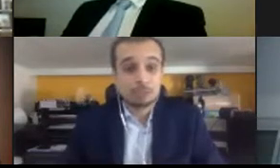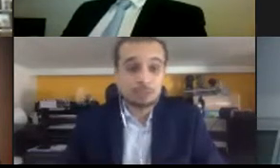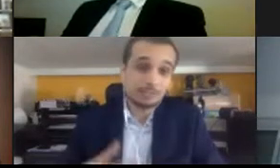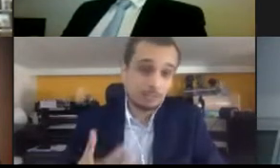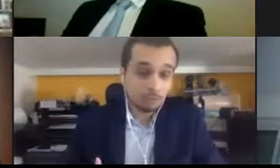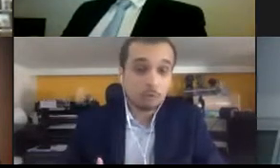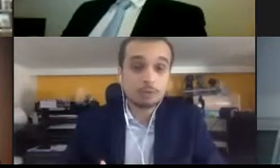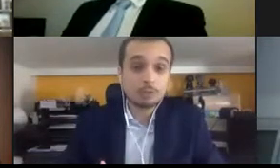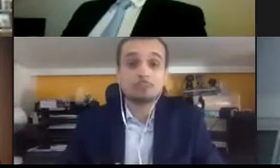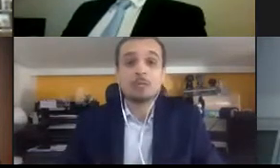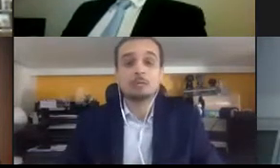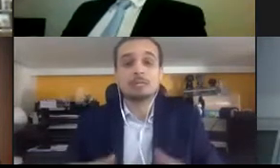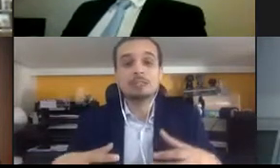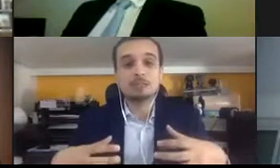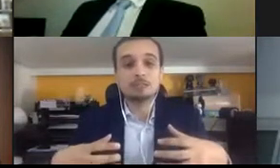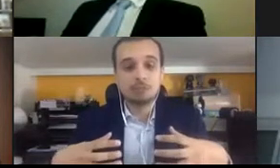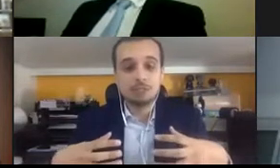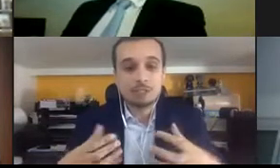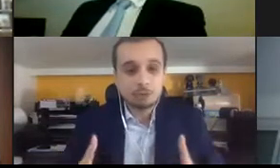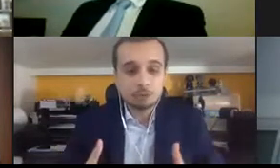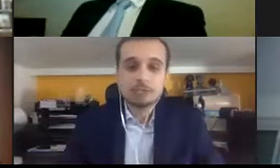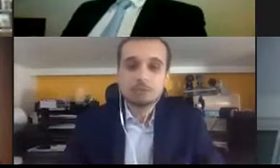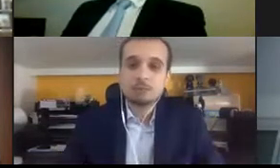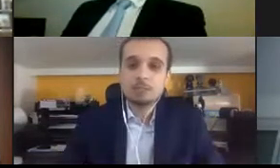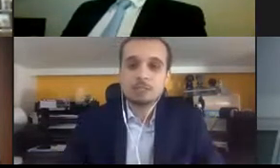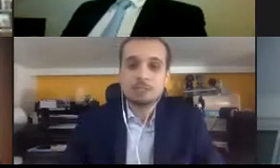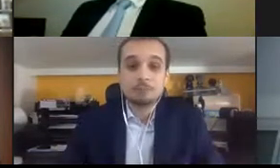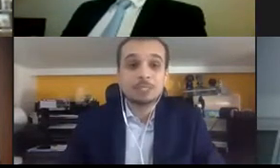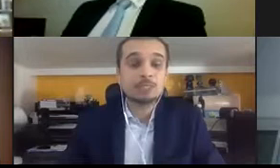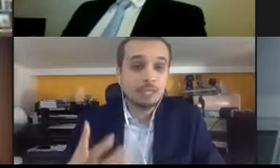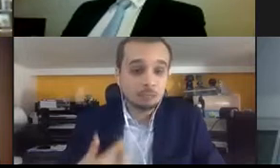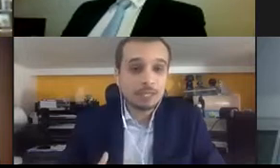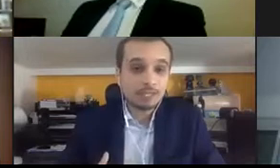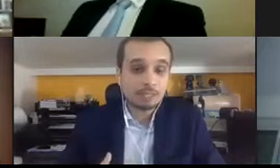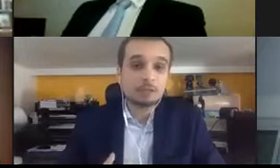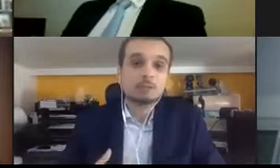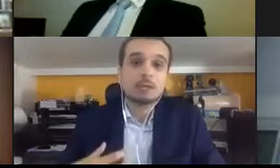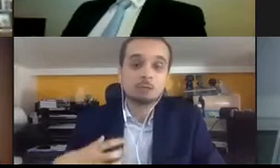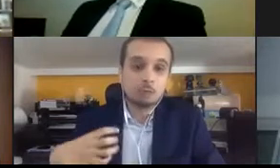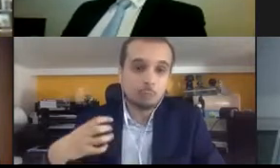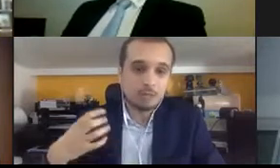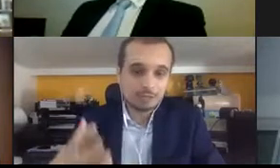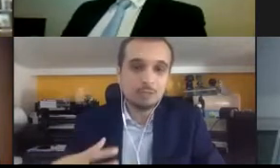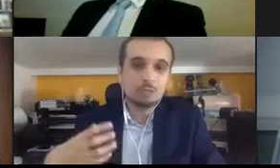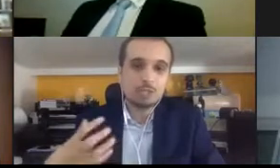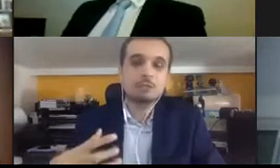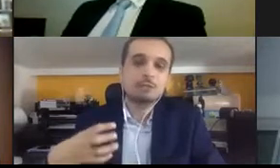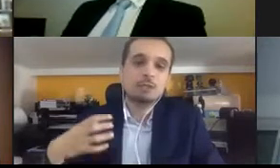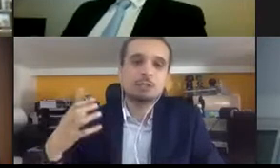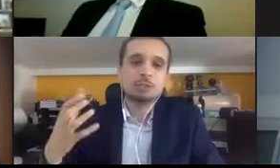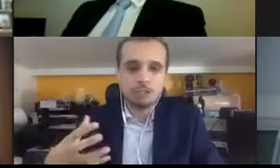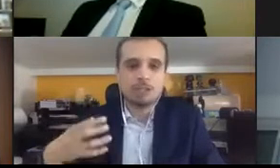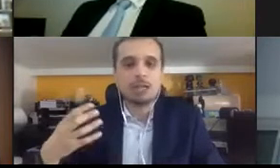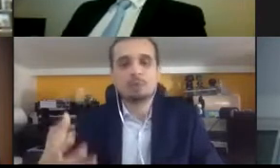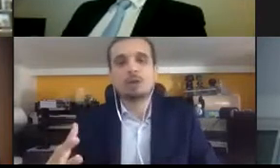que estão ingressando na ordem, para aqueles que estão iniciando a sua carreira da advocacia, que tenham na ESA, né, o seu parceiro diário